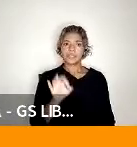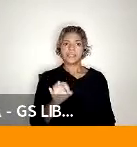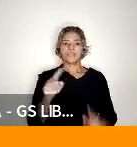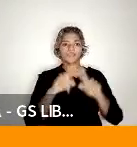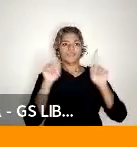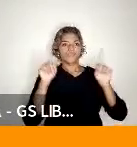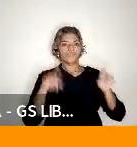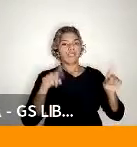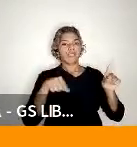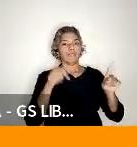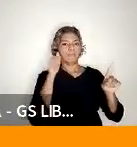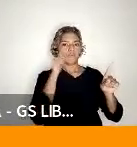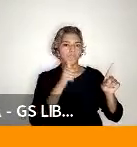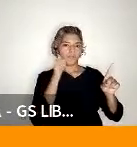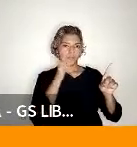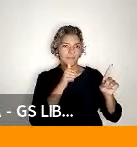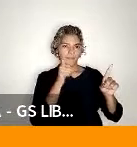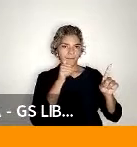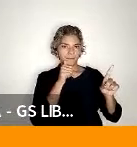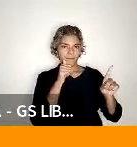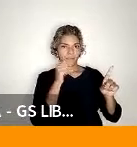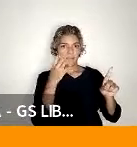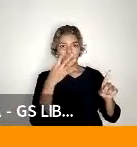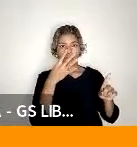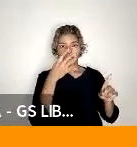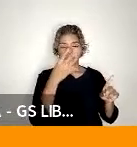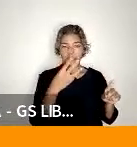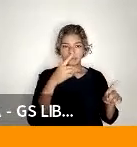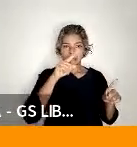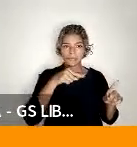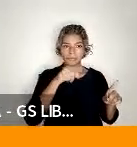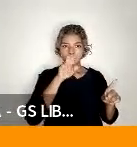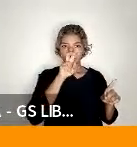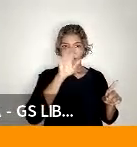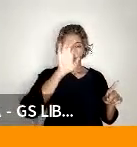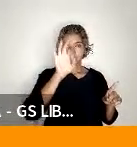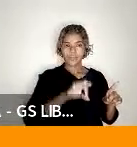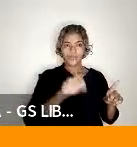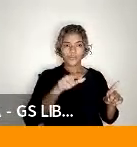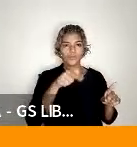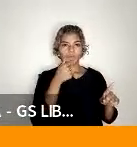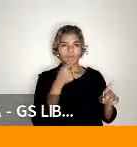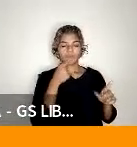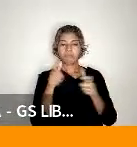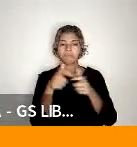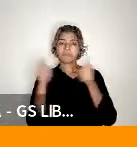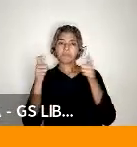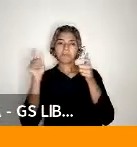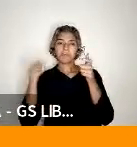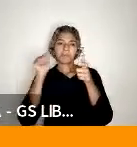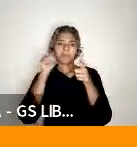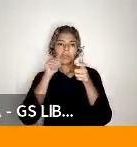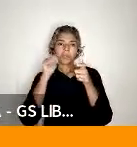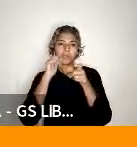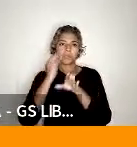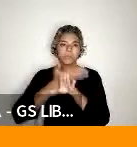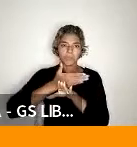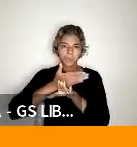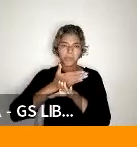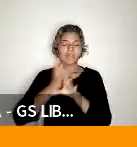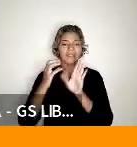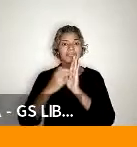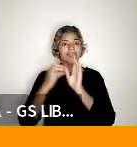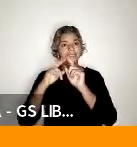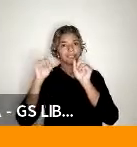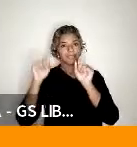composto por mulheres e 43,5% por homens, ou seja, a maioria do corpo de servidores, de